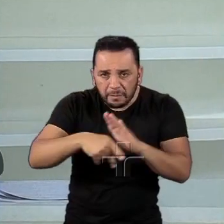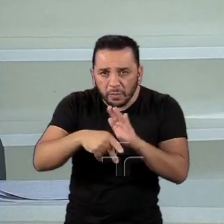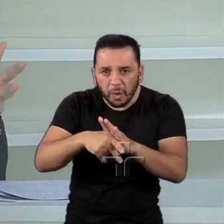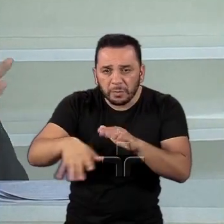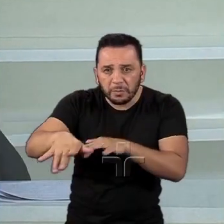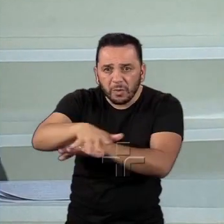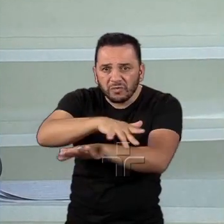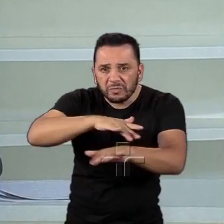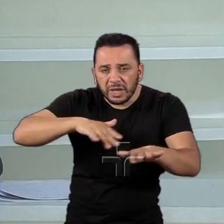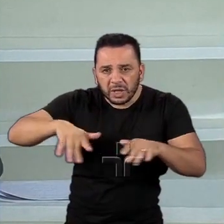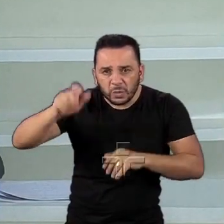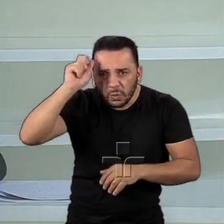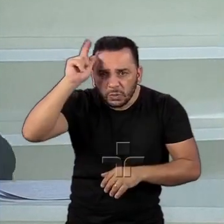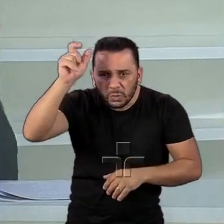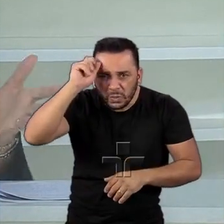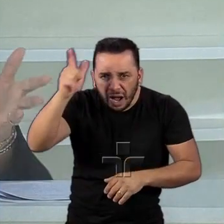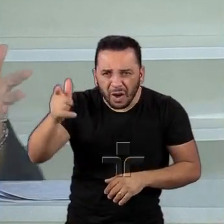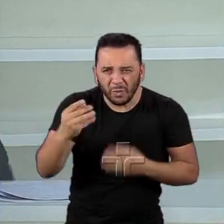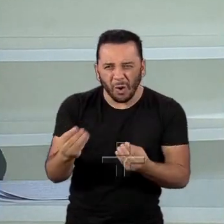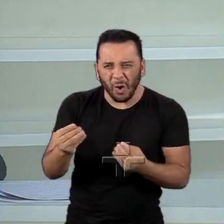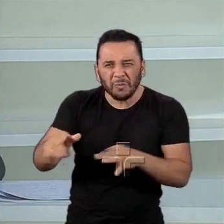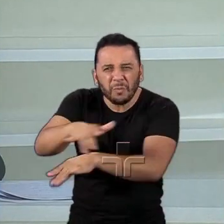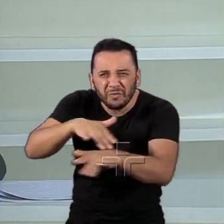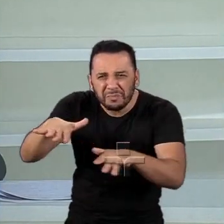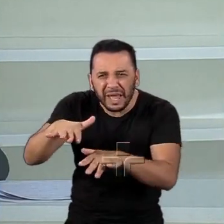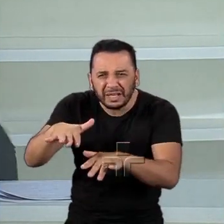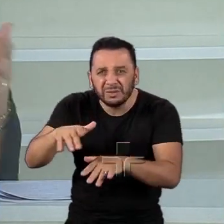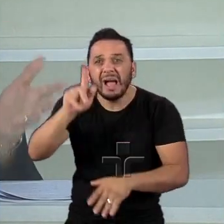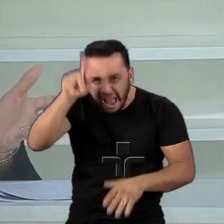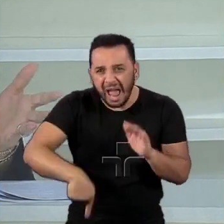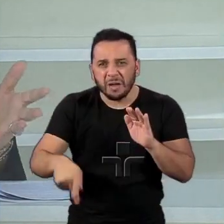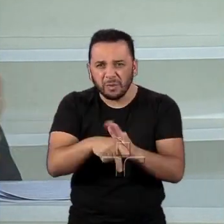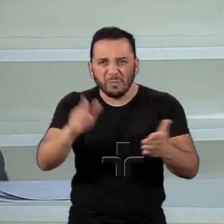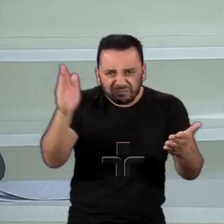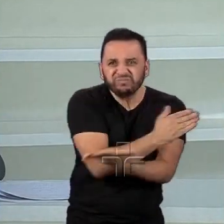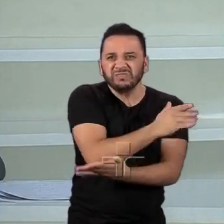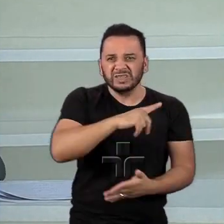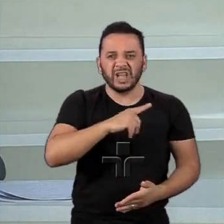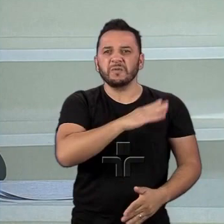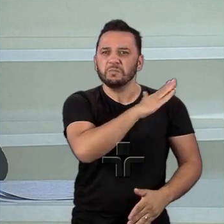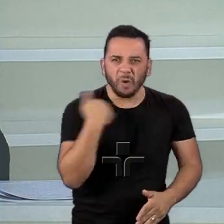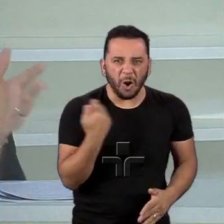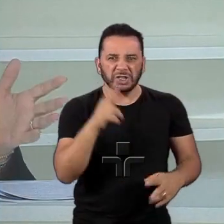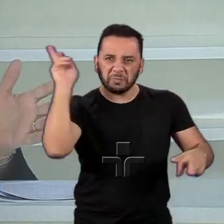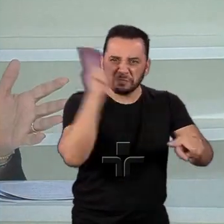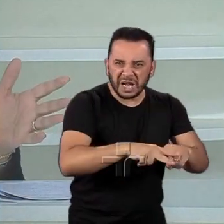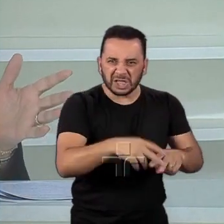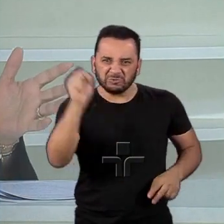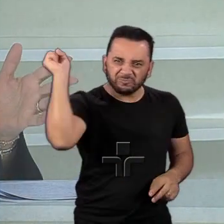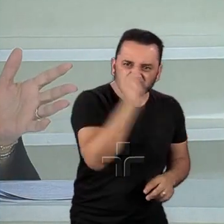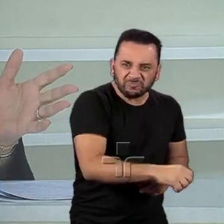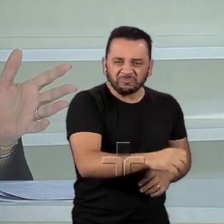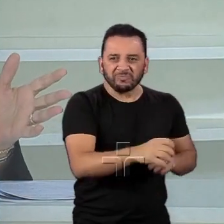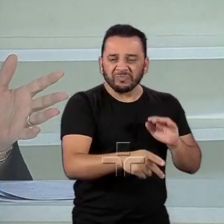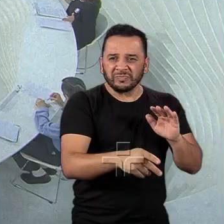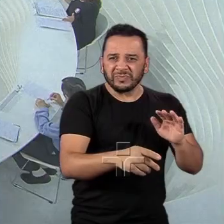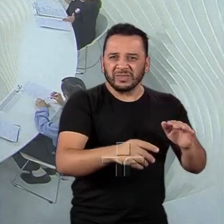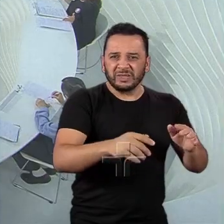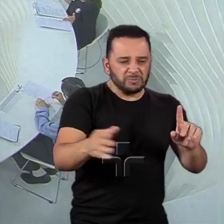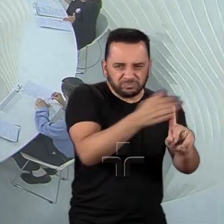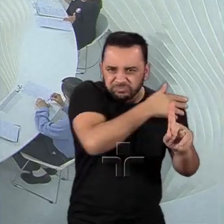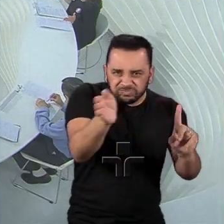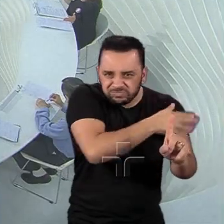trouxe torturas, aonde trouxe mortes, aonde trouxe exílio, 20 anos de silêncio da